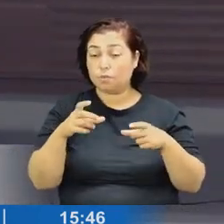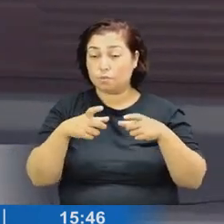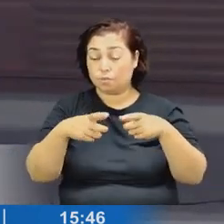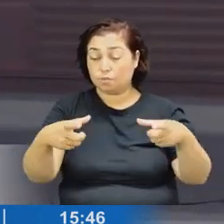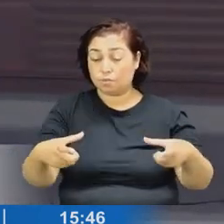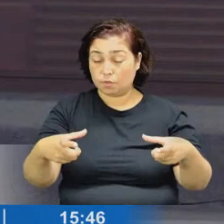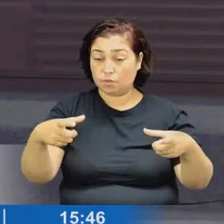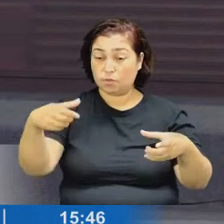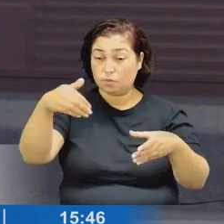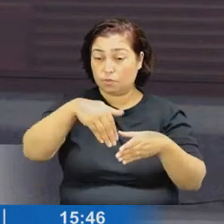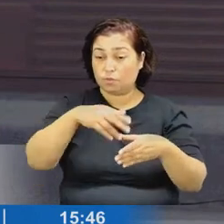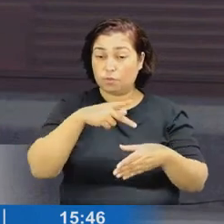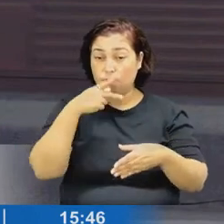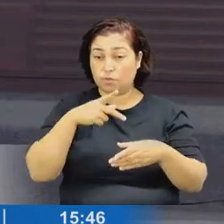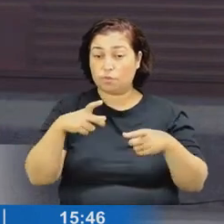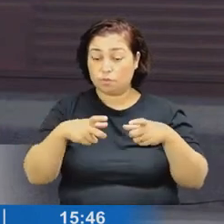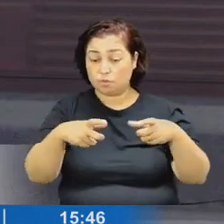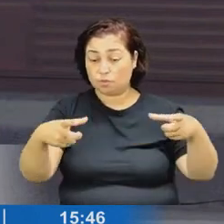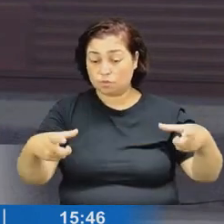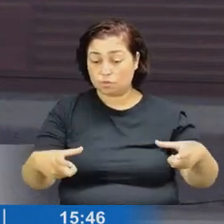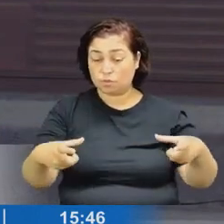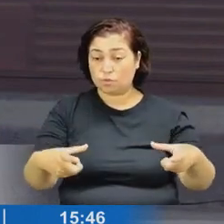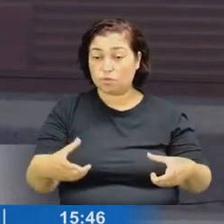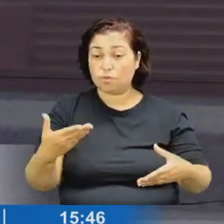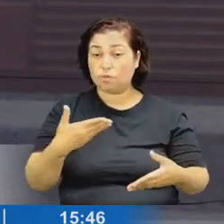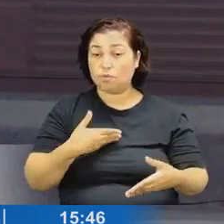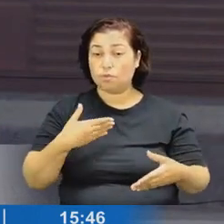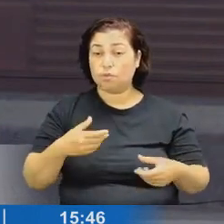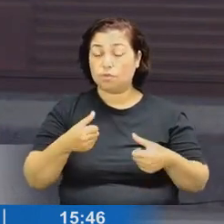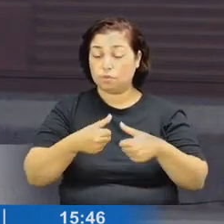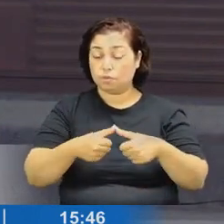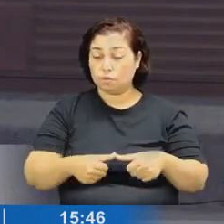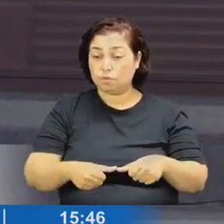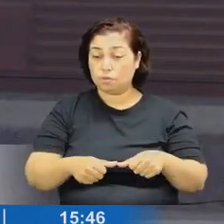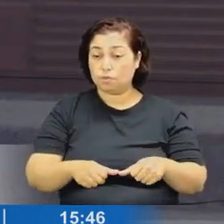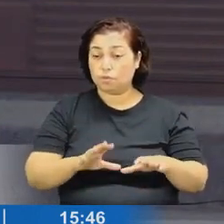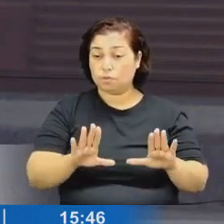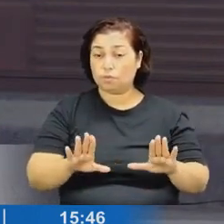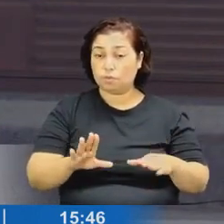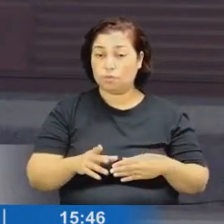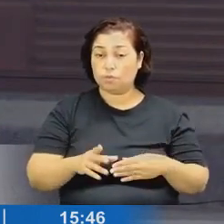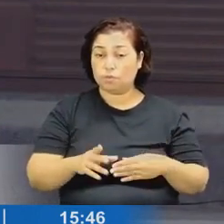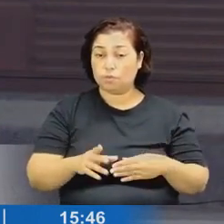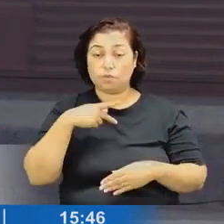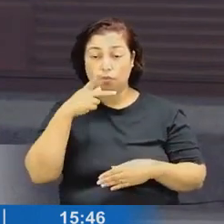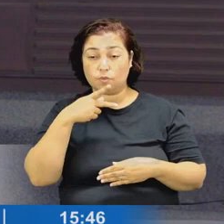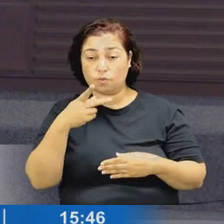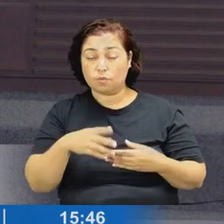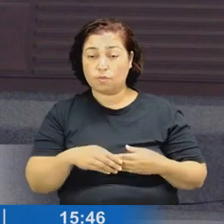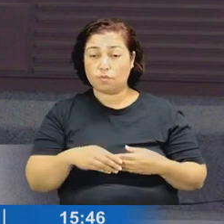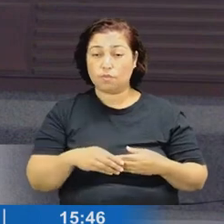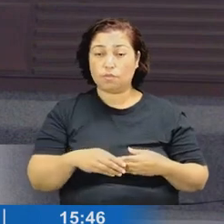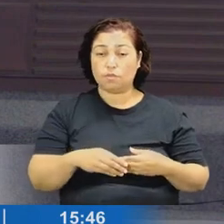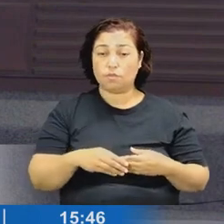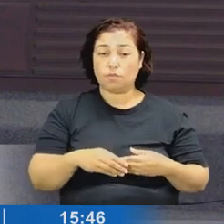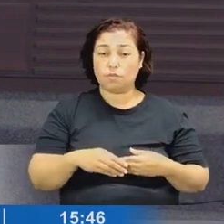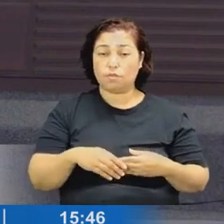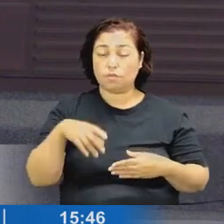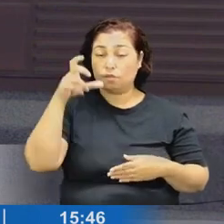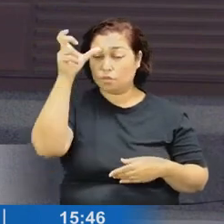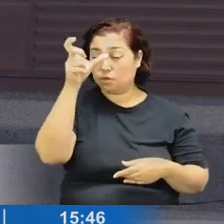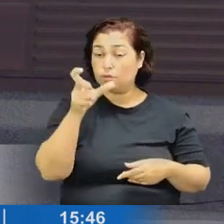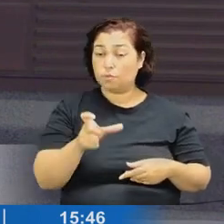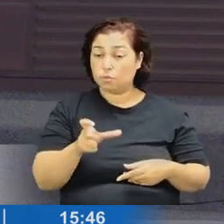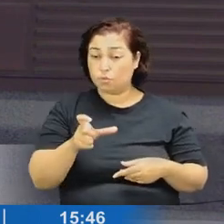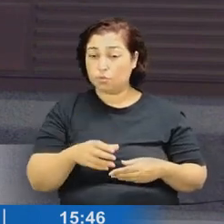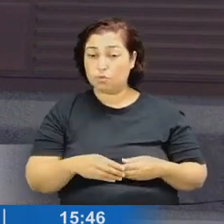no meio do palco ele falou esse espaço aqui é meu daí ele não saiu não tem nada a ver com fala ele ganhou o debate por uma postura um